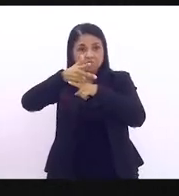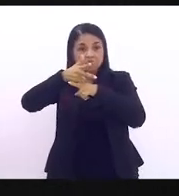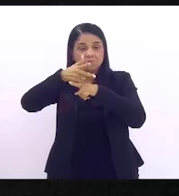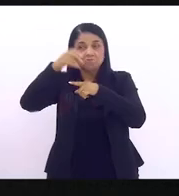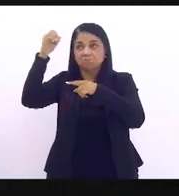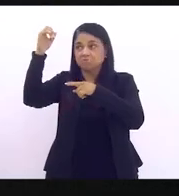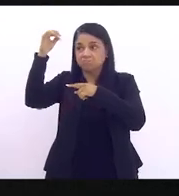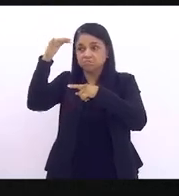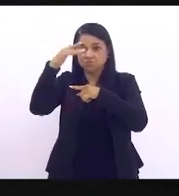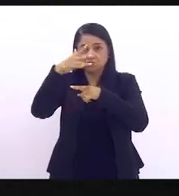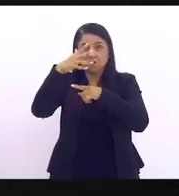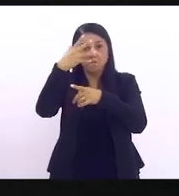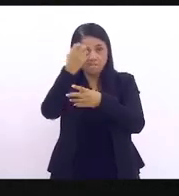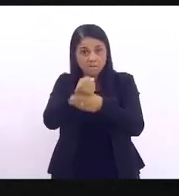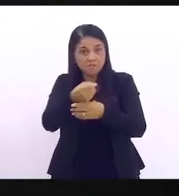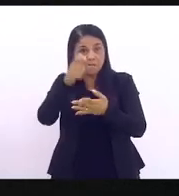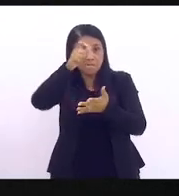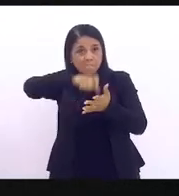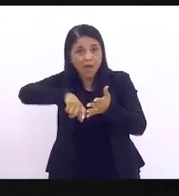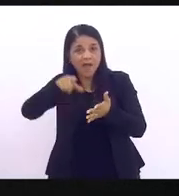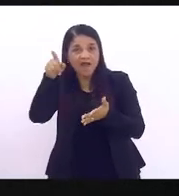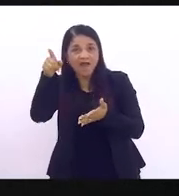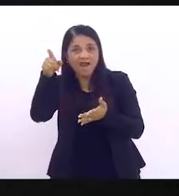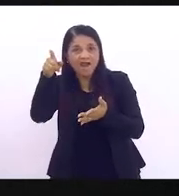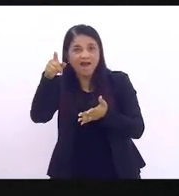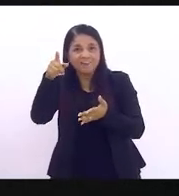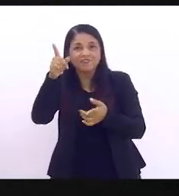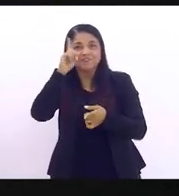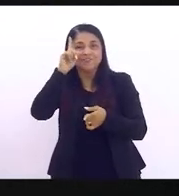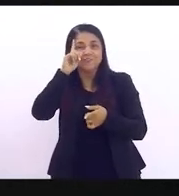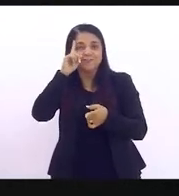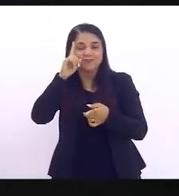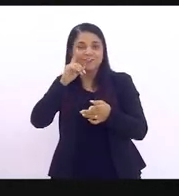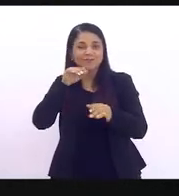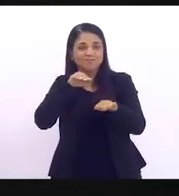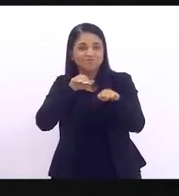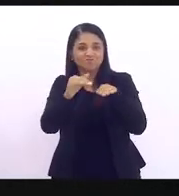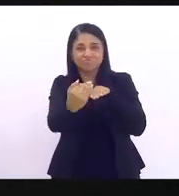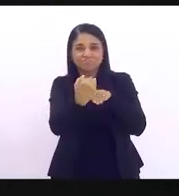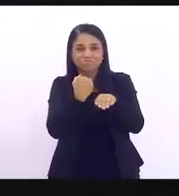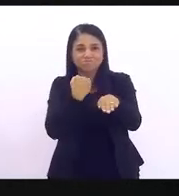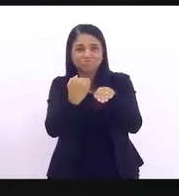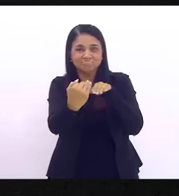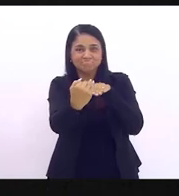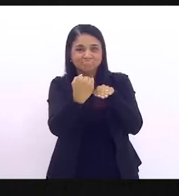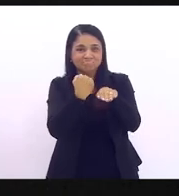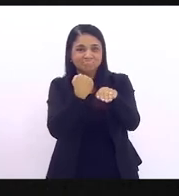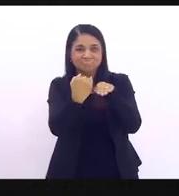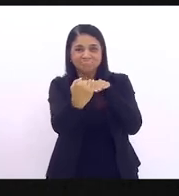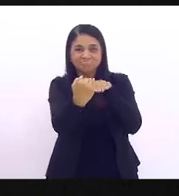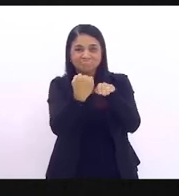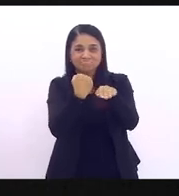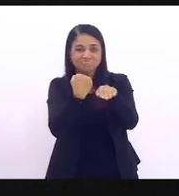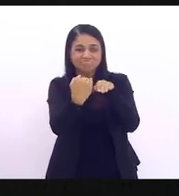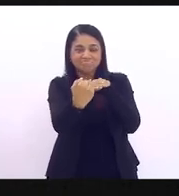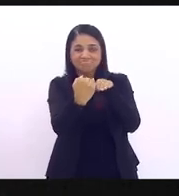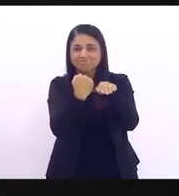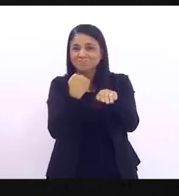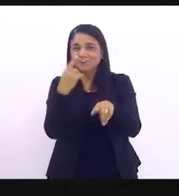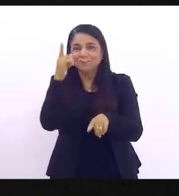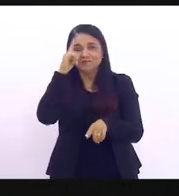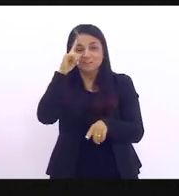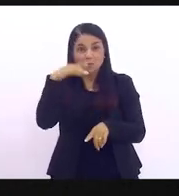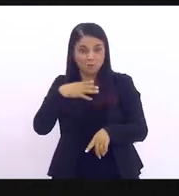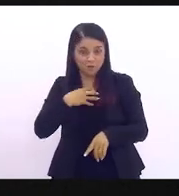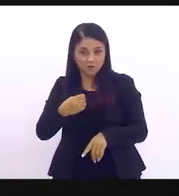acreditem se vocês quiserem eu passo lá frequento Essa Via Eu frequento todo dia praticamente essa via meu